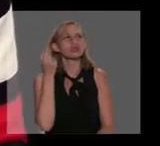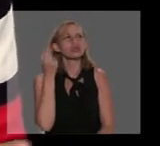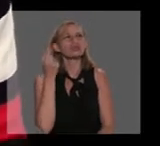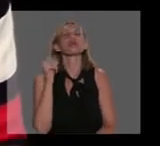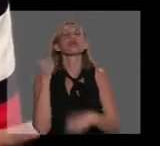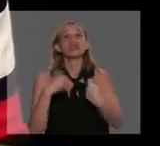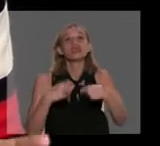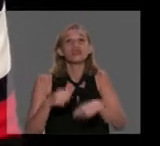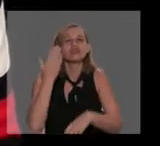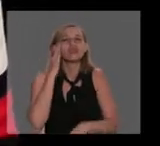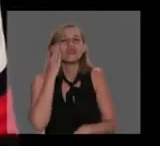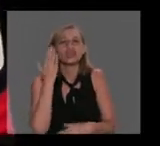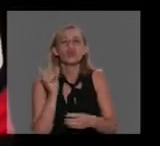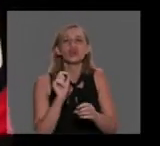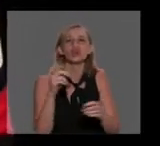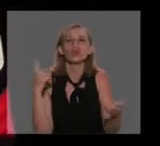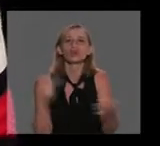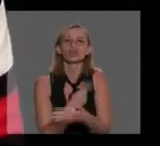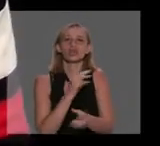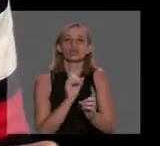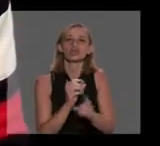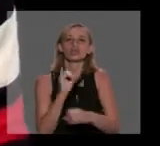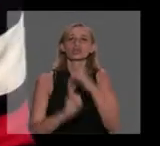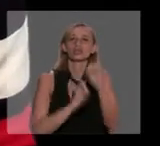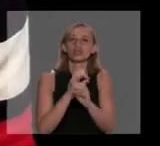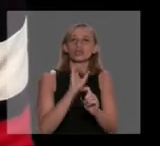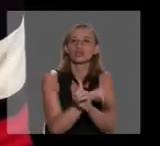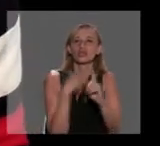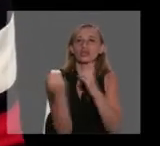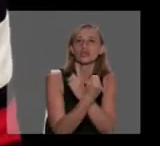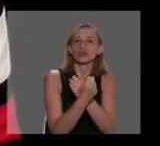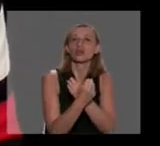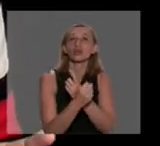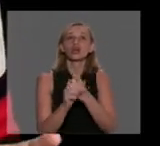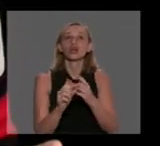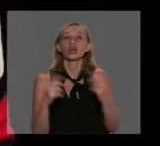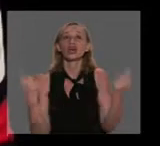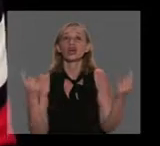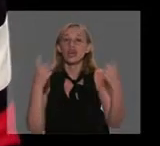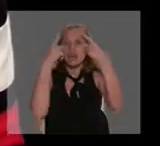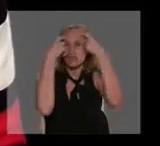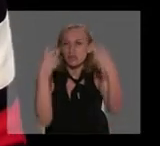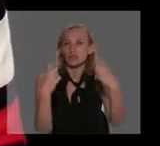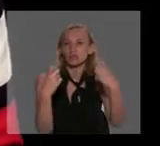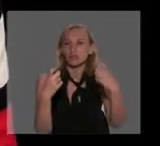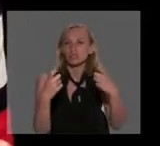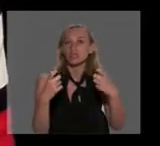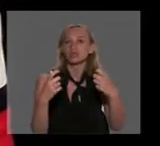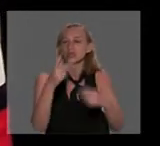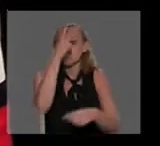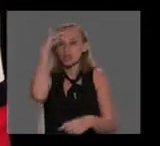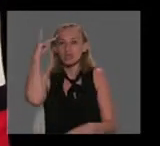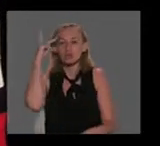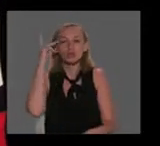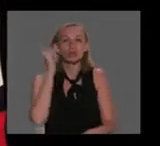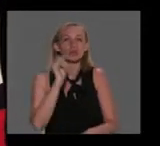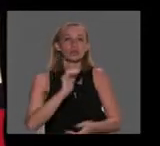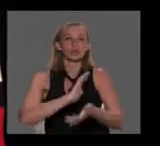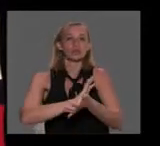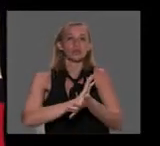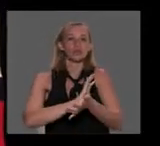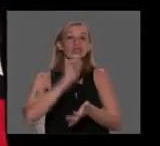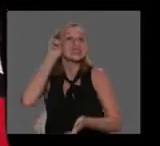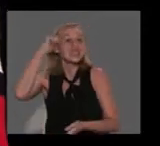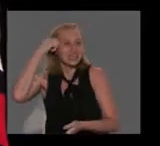que é importante entender o que está acontecendo nas redes sociais. O que acontece nas redes sociais hoje é a revolução 2.0 negra